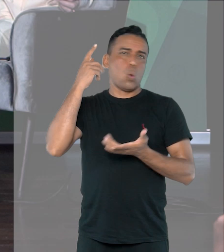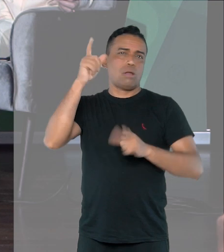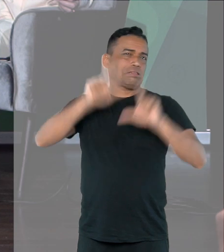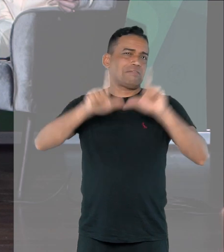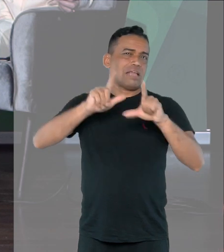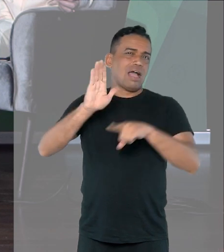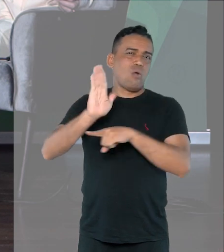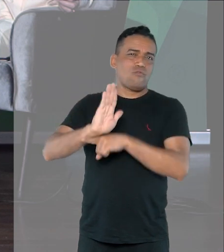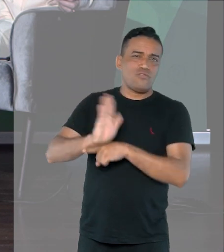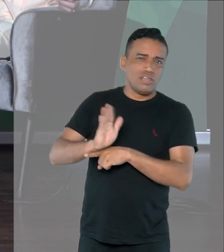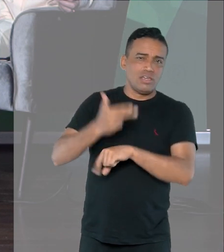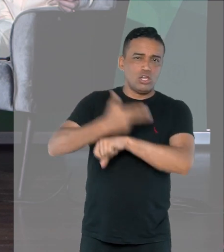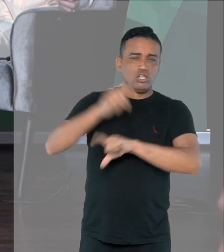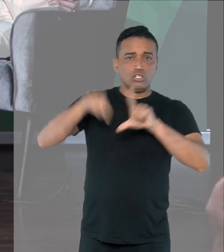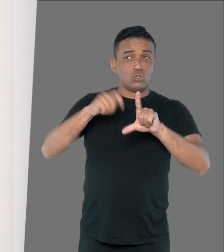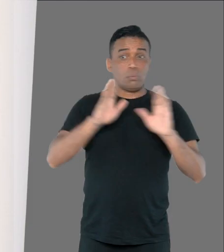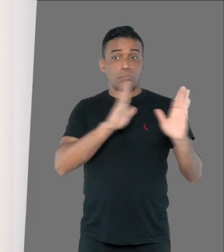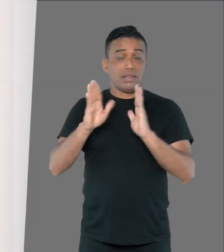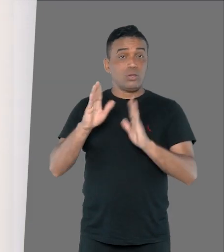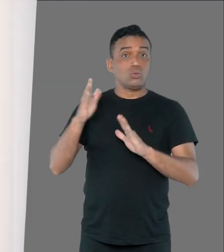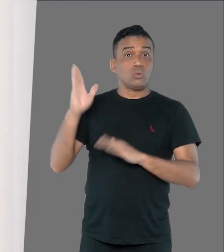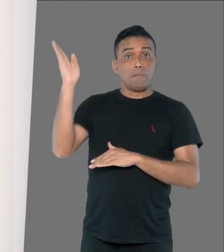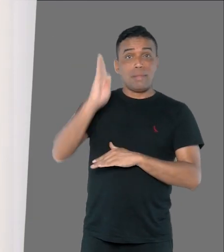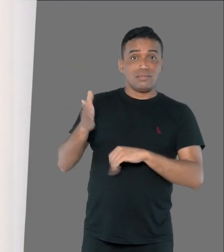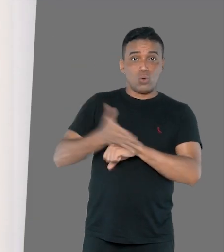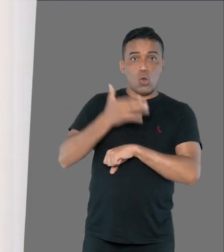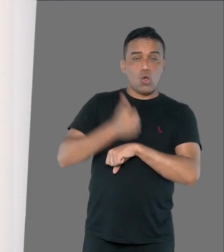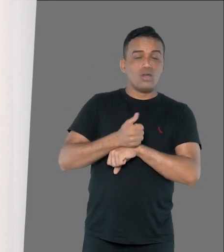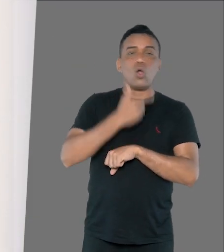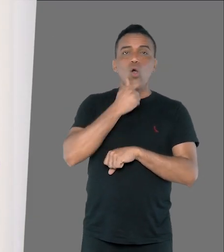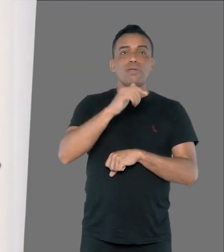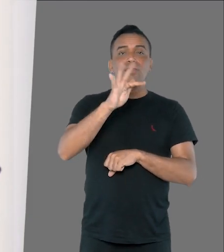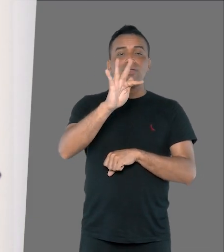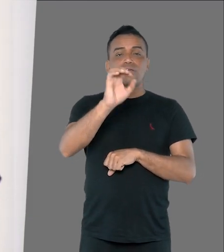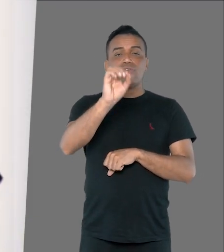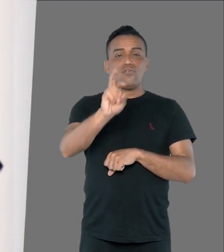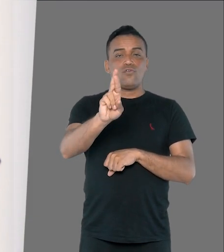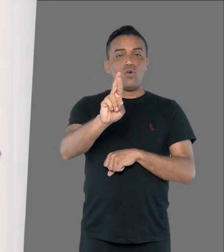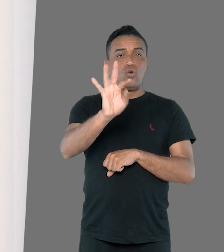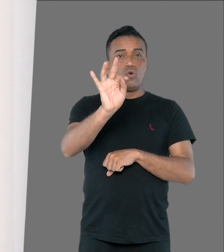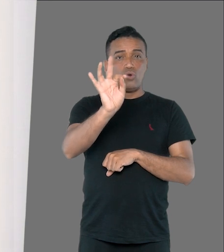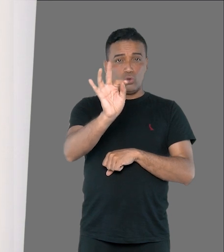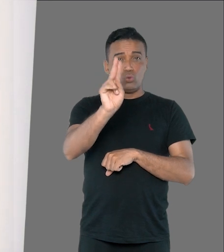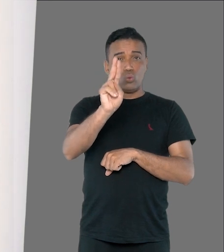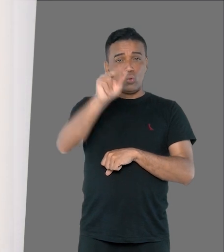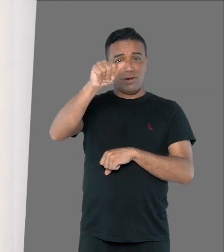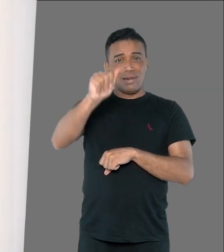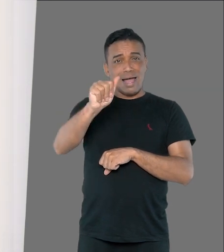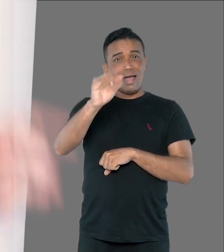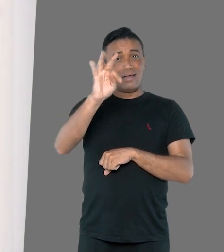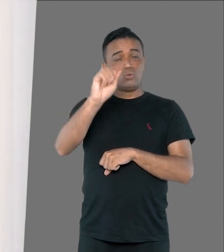um personagem dos tempos do Brasil, colônia, que era o Fortunato Algoz.